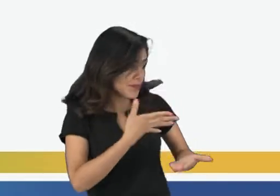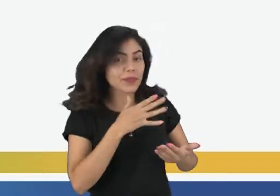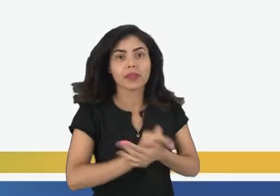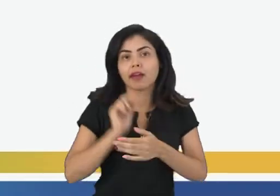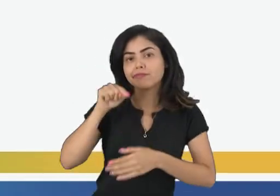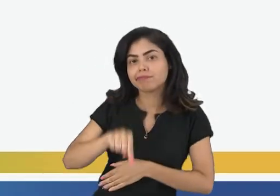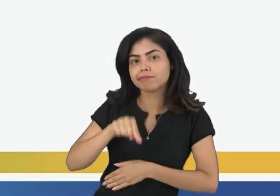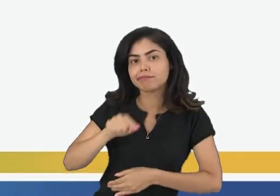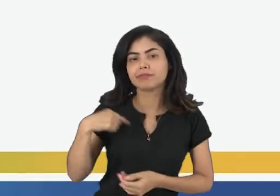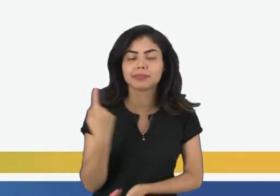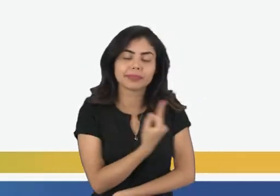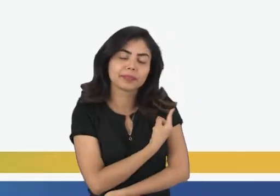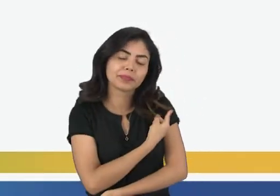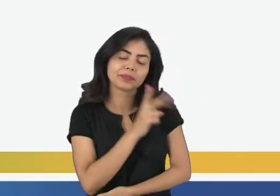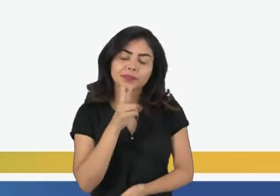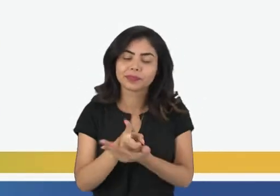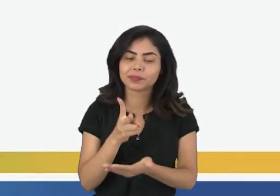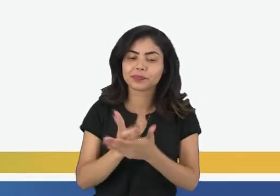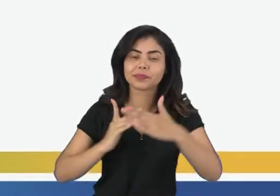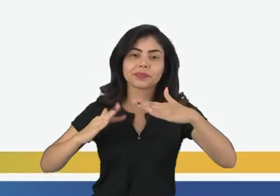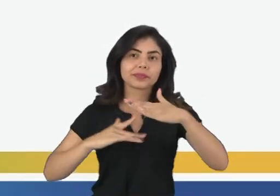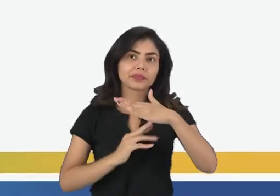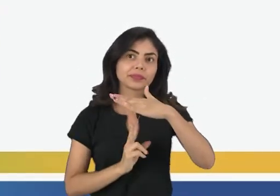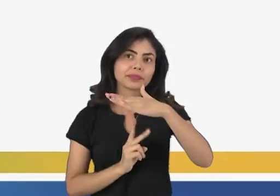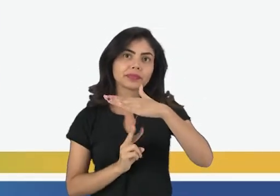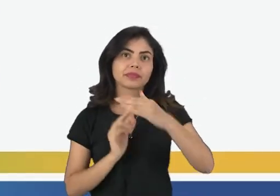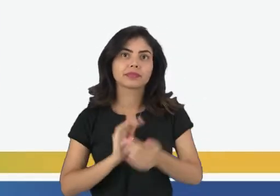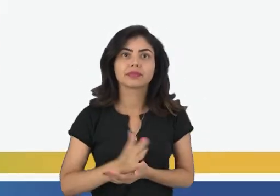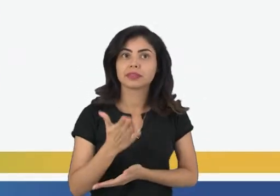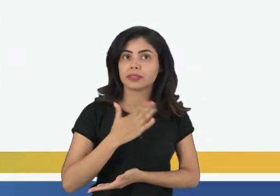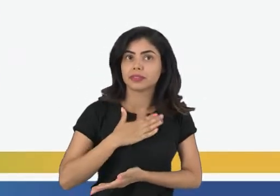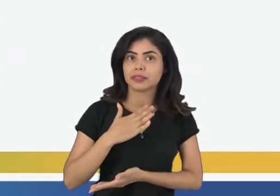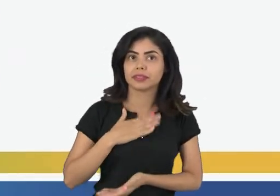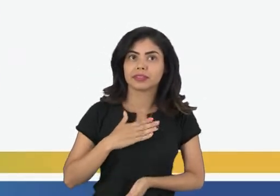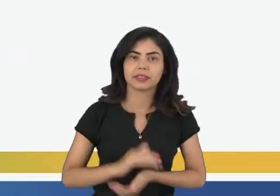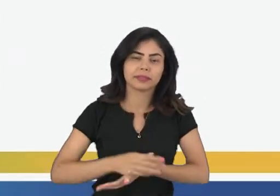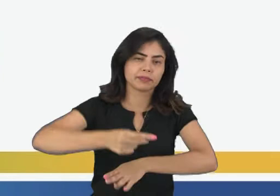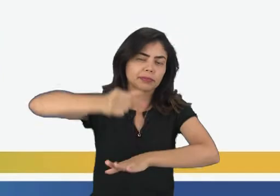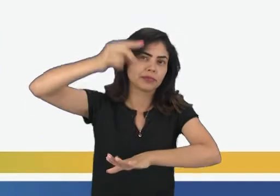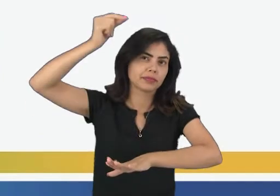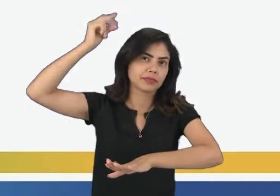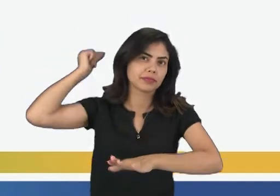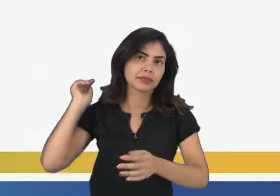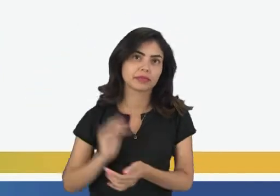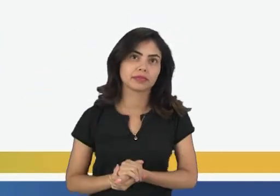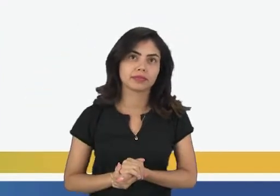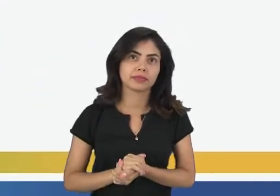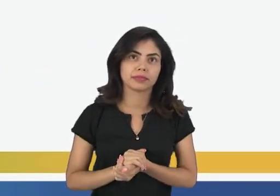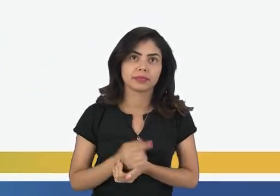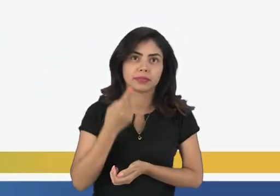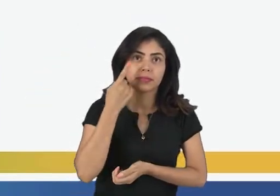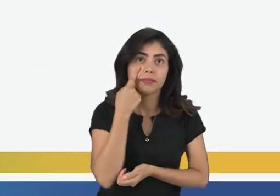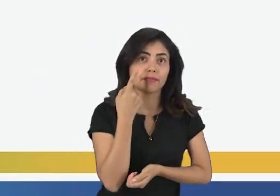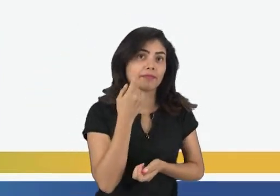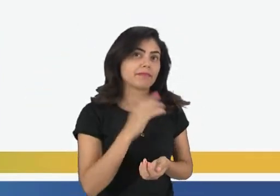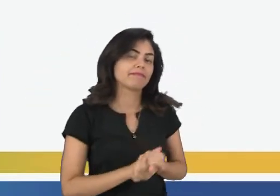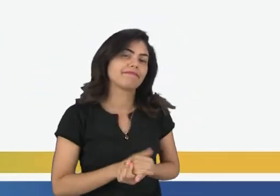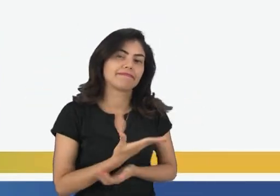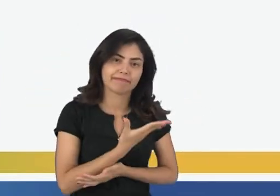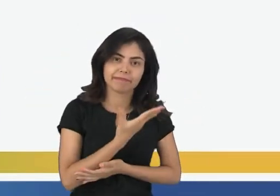Aqui, nessa mesma praça, há muito tempo. Você não